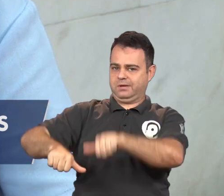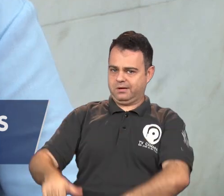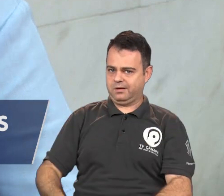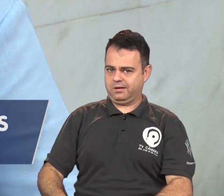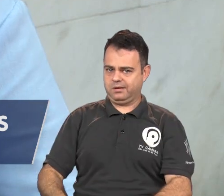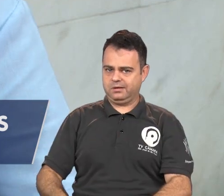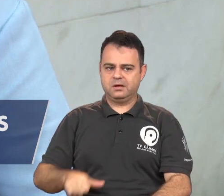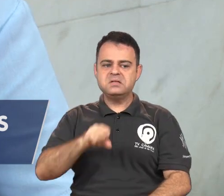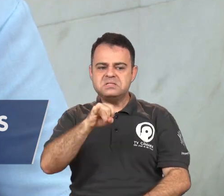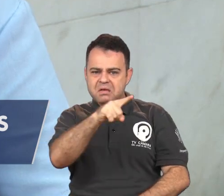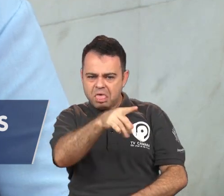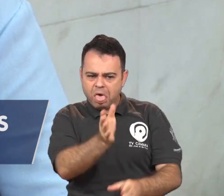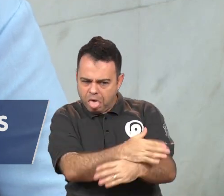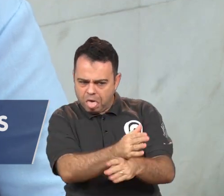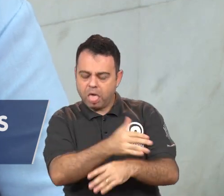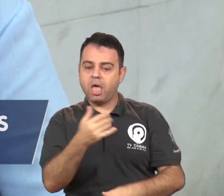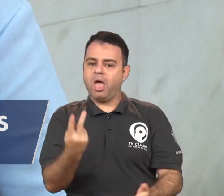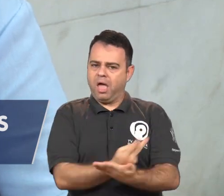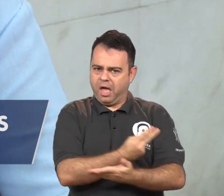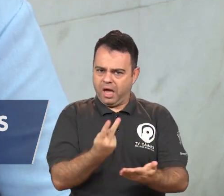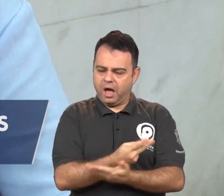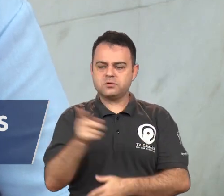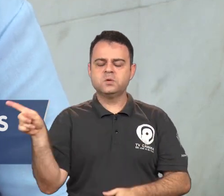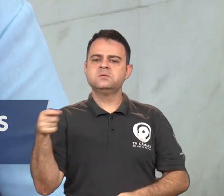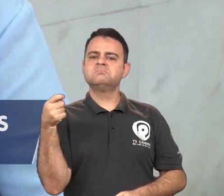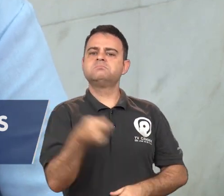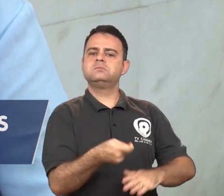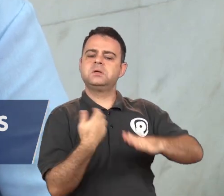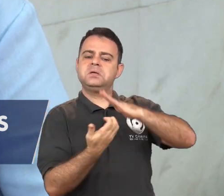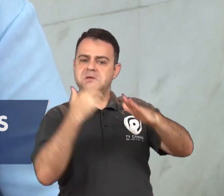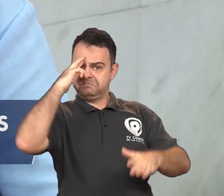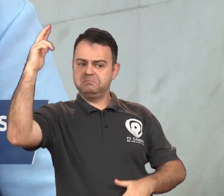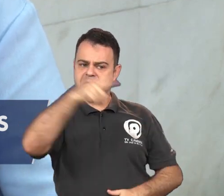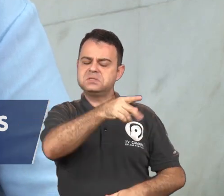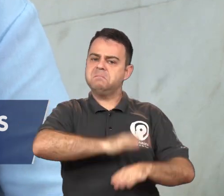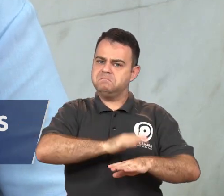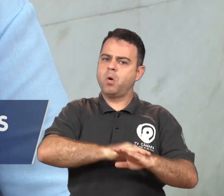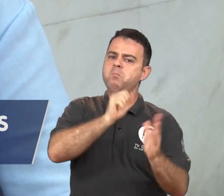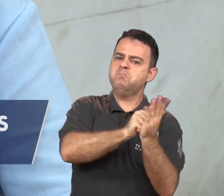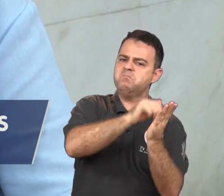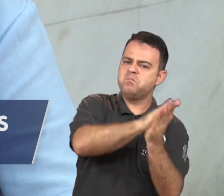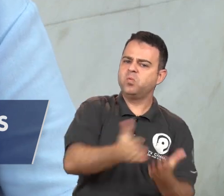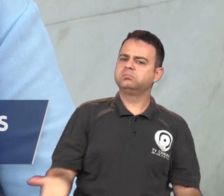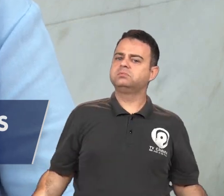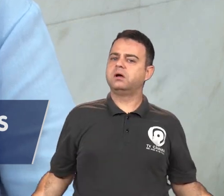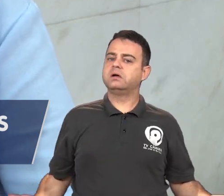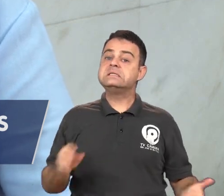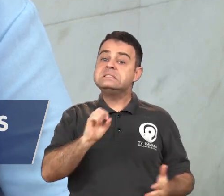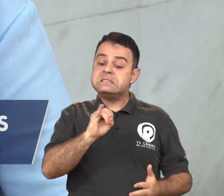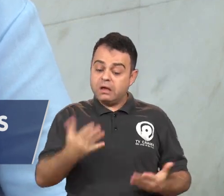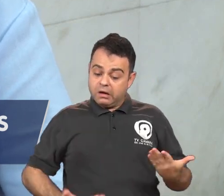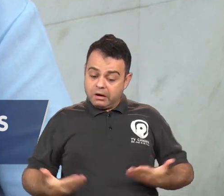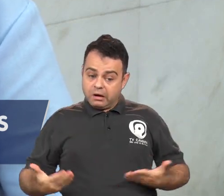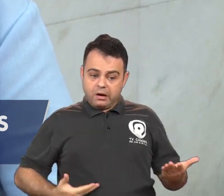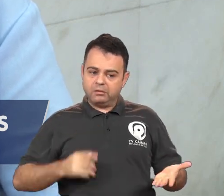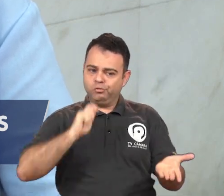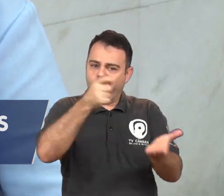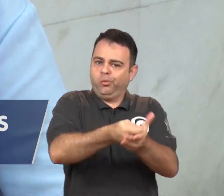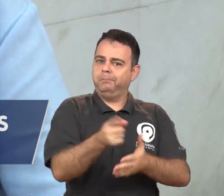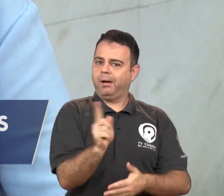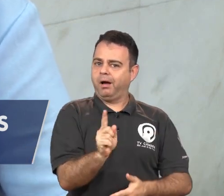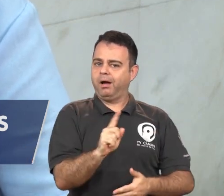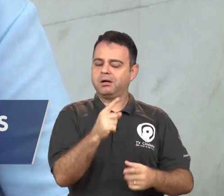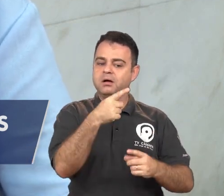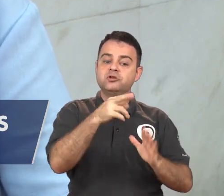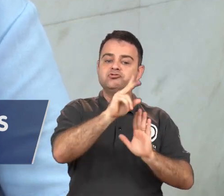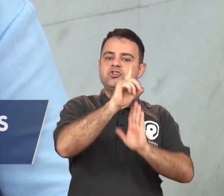algumas punições, né, para essas terceirizadas quando elas descumprem o direito do trabalhador. Que quando você